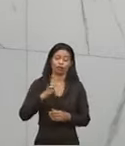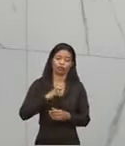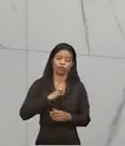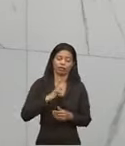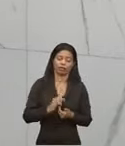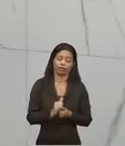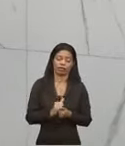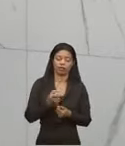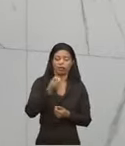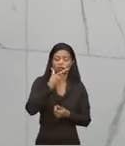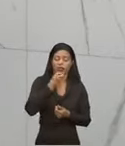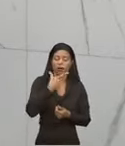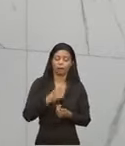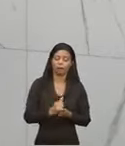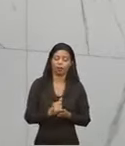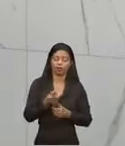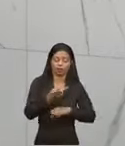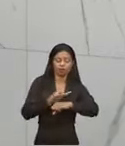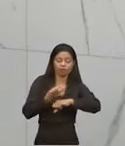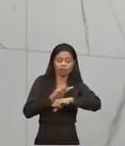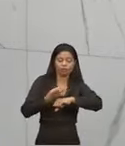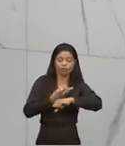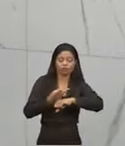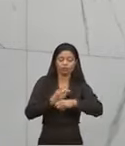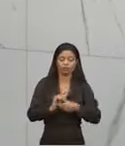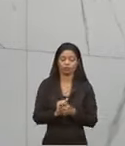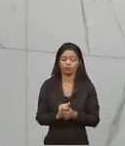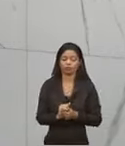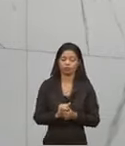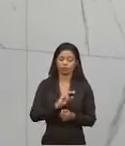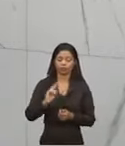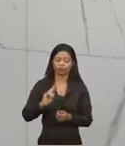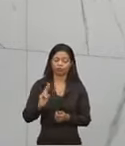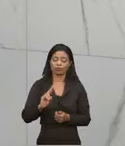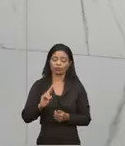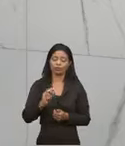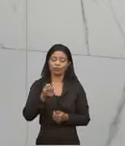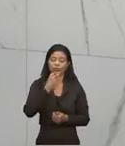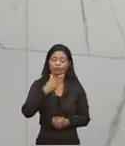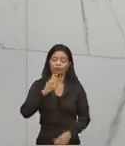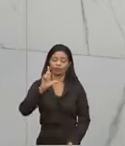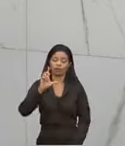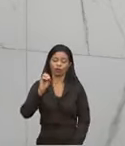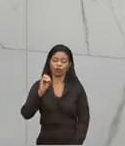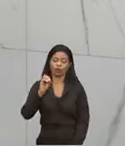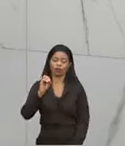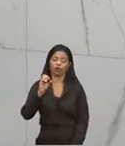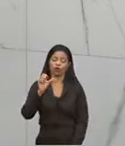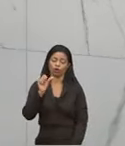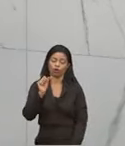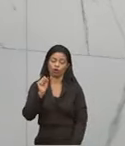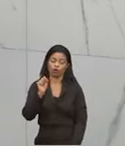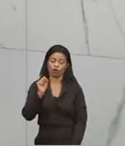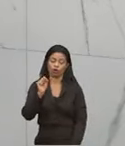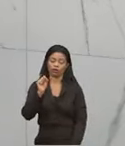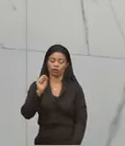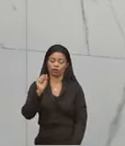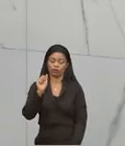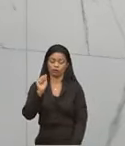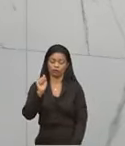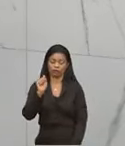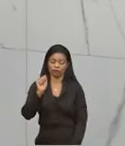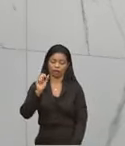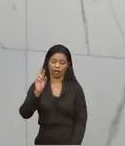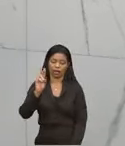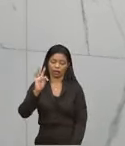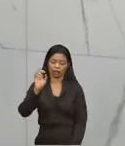né, que são mais procurados, ao exemplo do losartana, as pessoas que têm problema de pressão alta, os diabéticos,